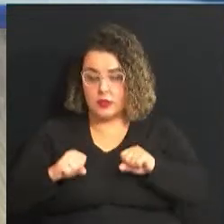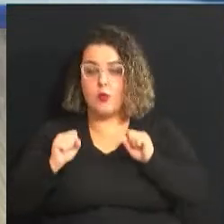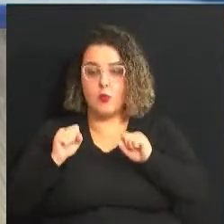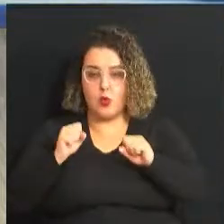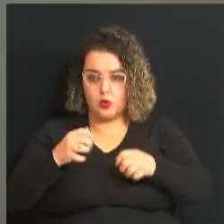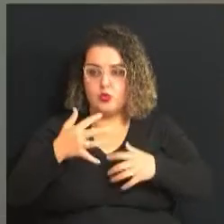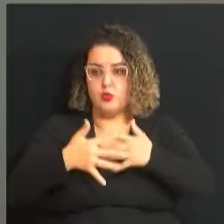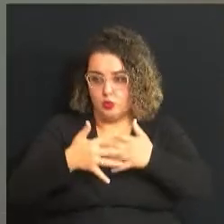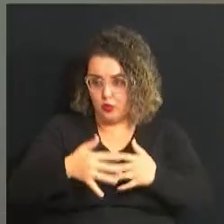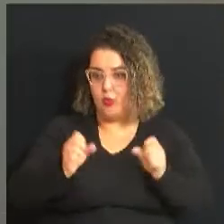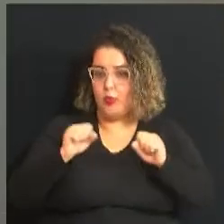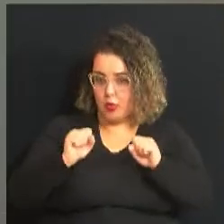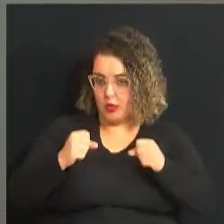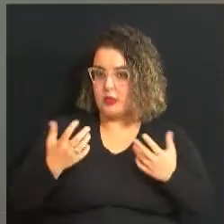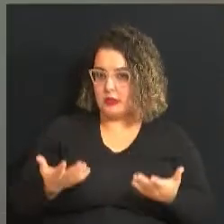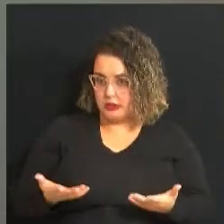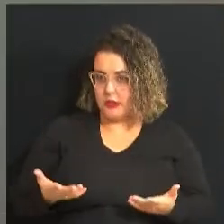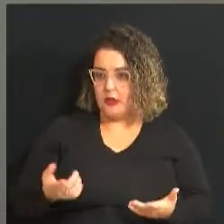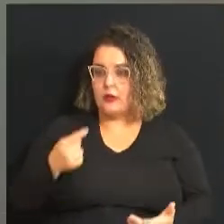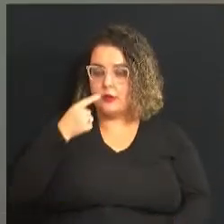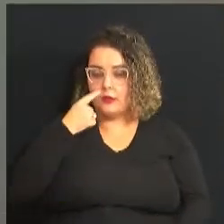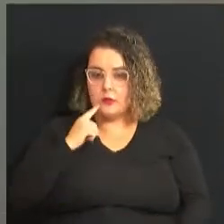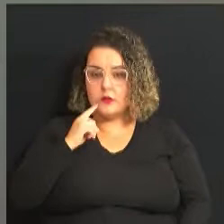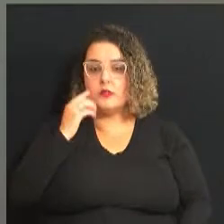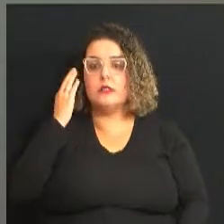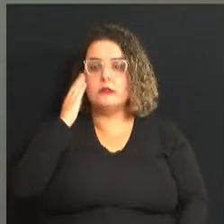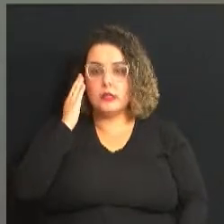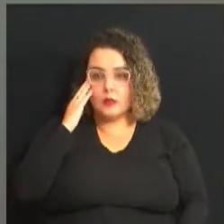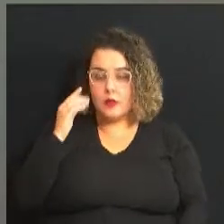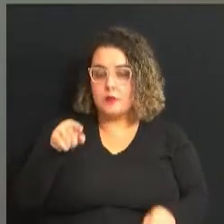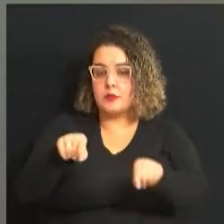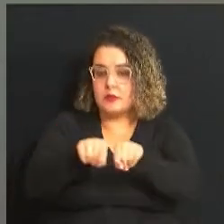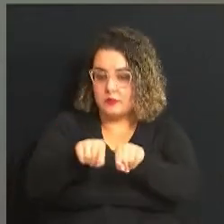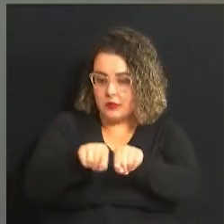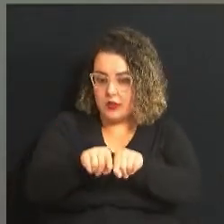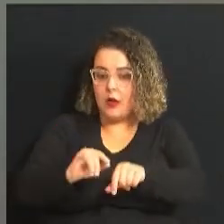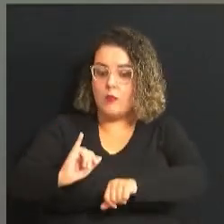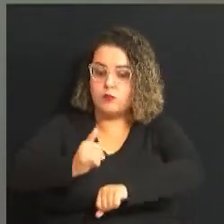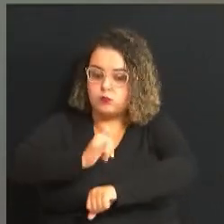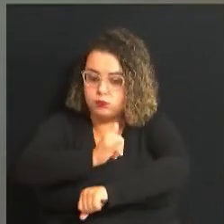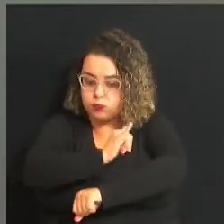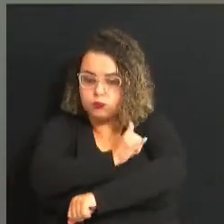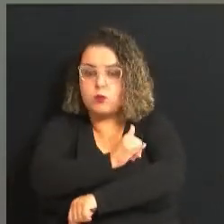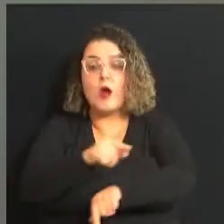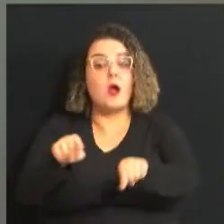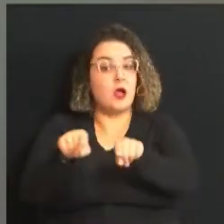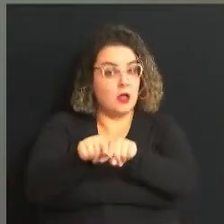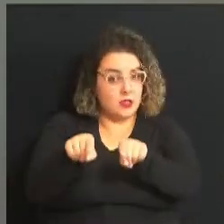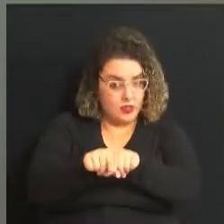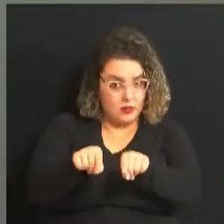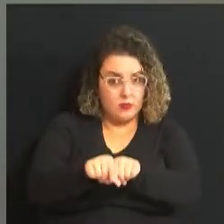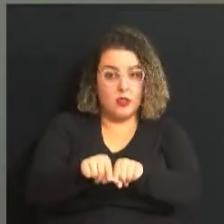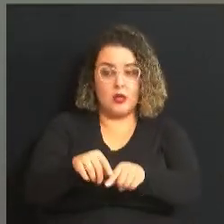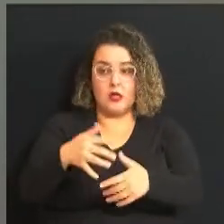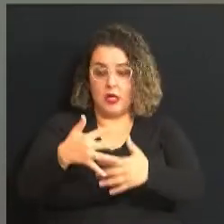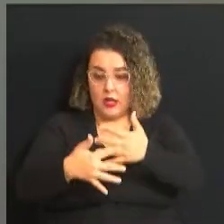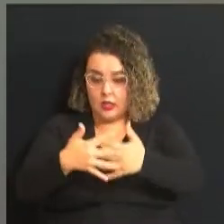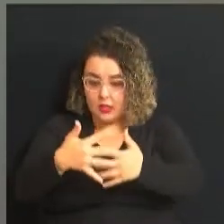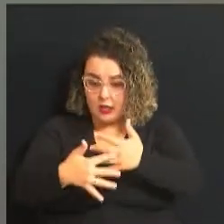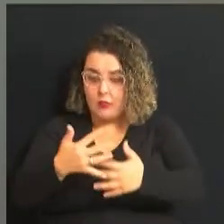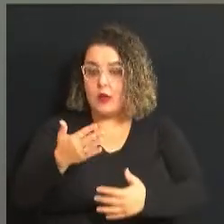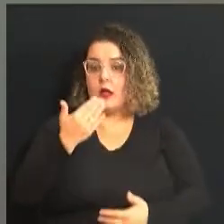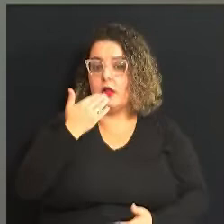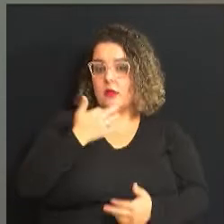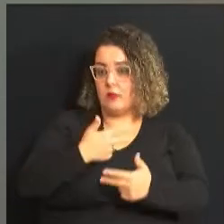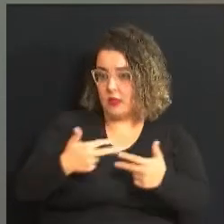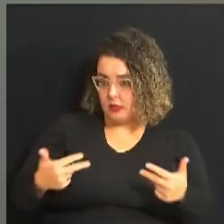Pode prejudicar sim, Viviane. Hoje a gente já sabe também, né, que a obesidade, ela também interfere na alimentação pelos